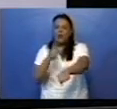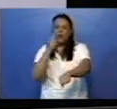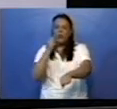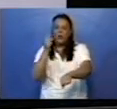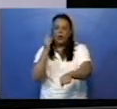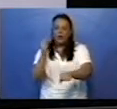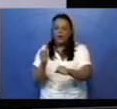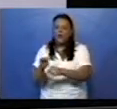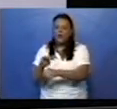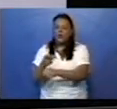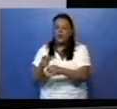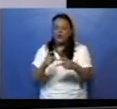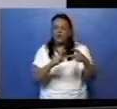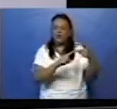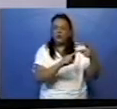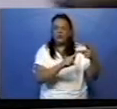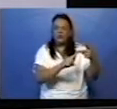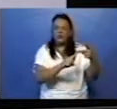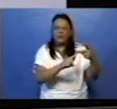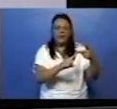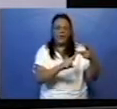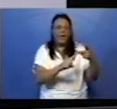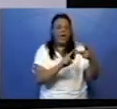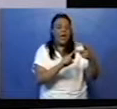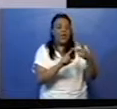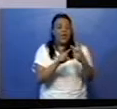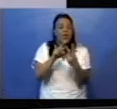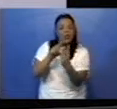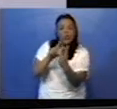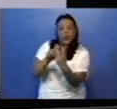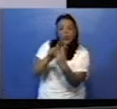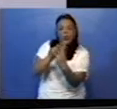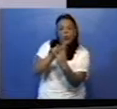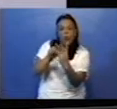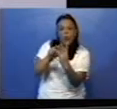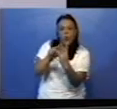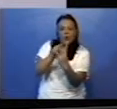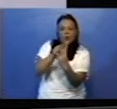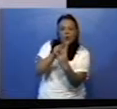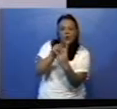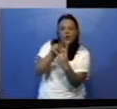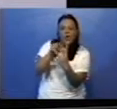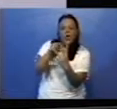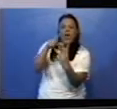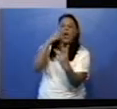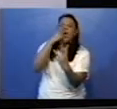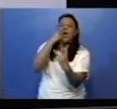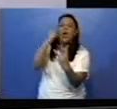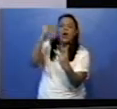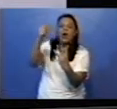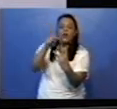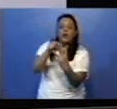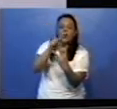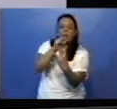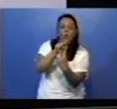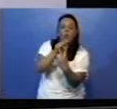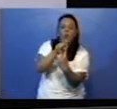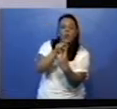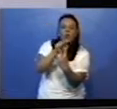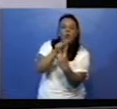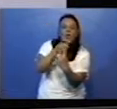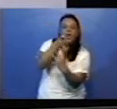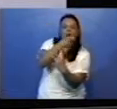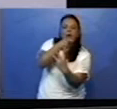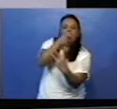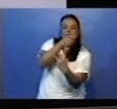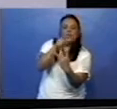adjetivo. Mais uma. Aqui eu já coloquei duas, ó. Percebe? Coloquei o gato lá no meio, antes dele um adjetivo, depois